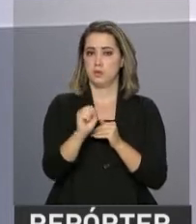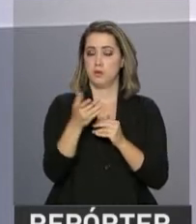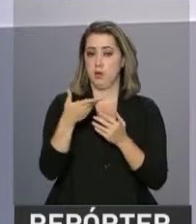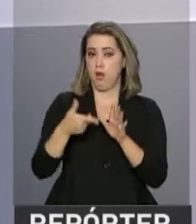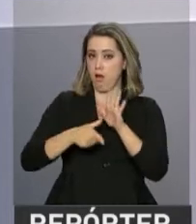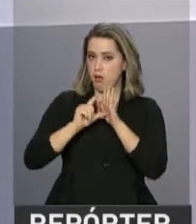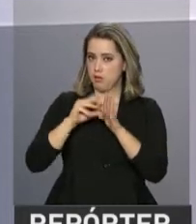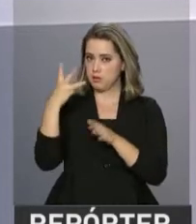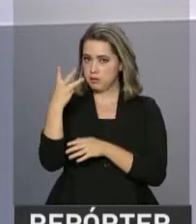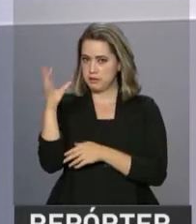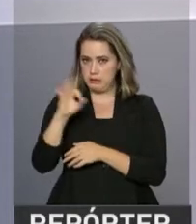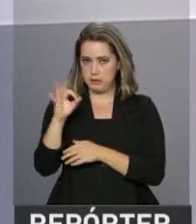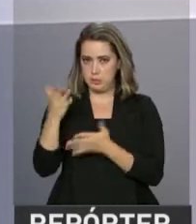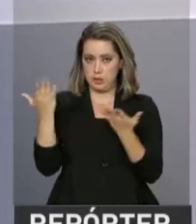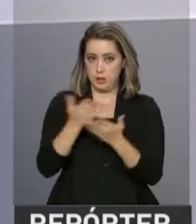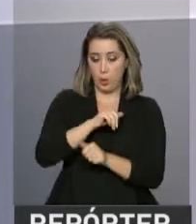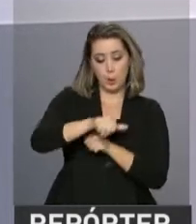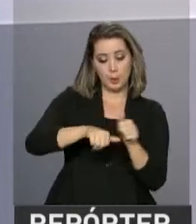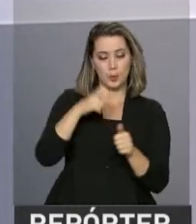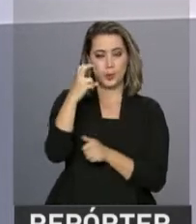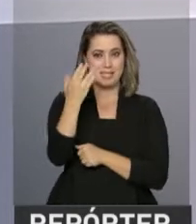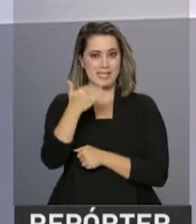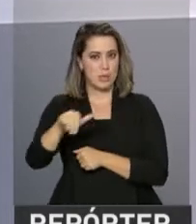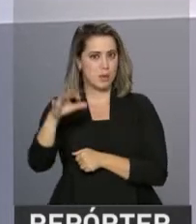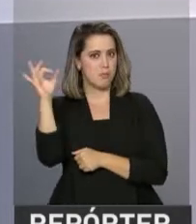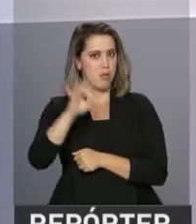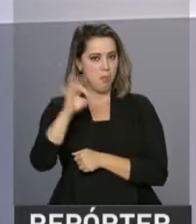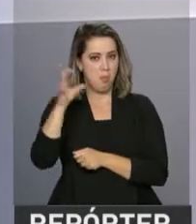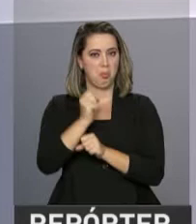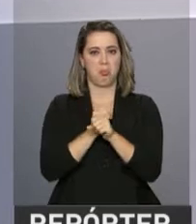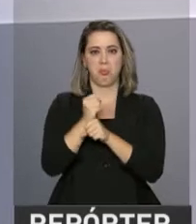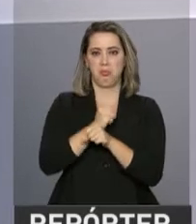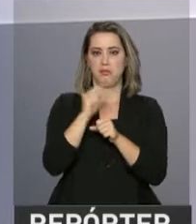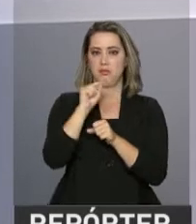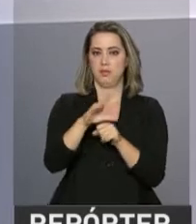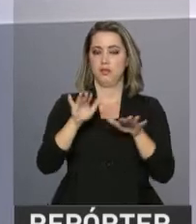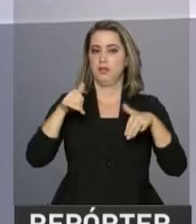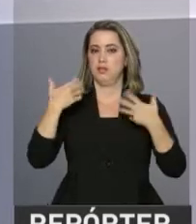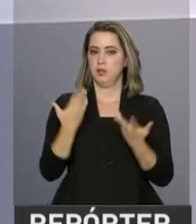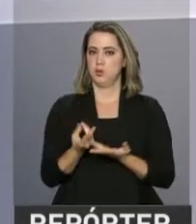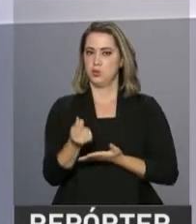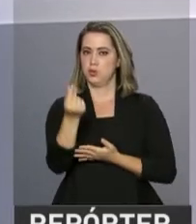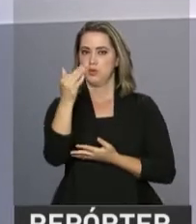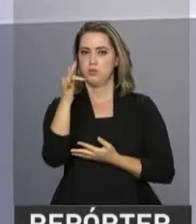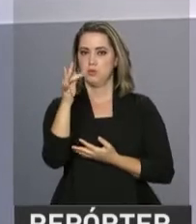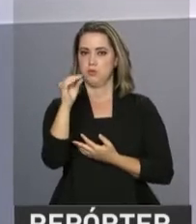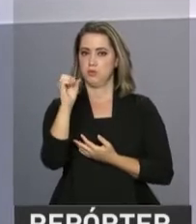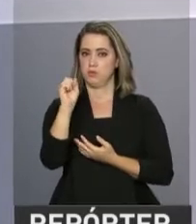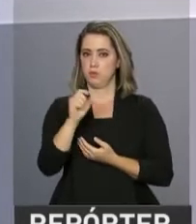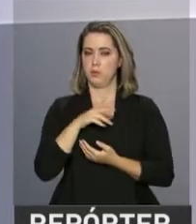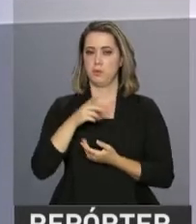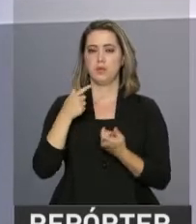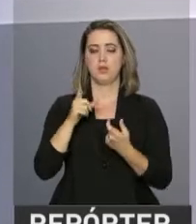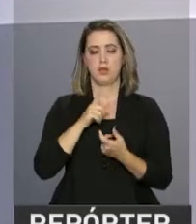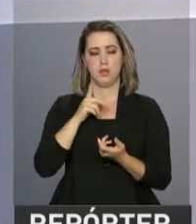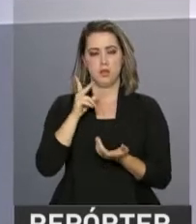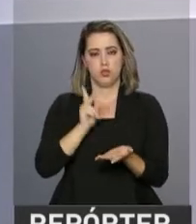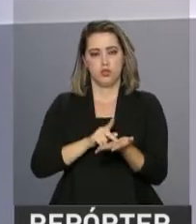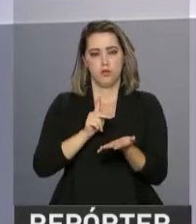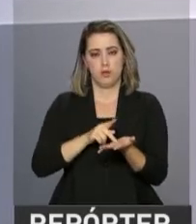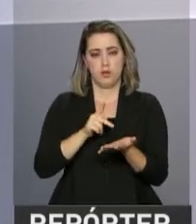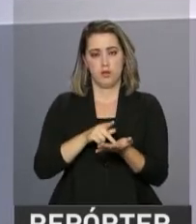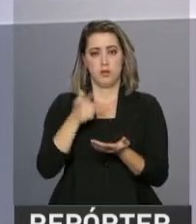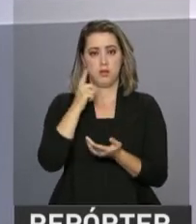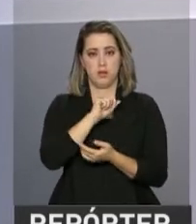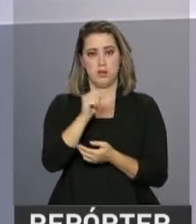de 3 para 5 e 6 por cento ao ano com isso o rendimento do fgts terá ganho real ou seja